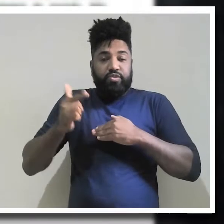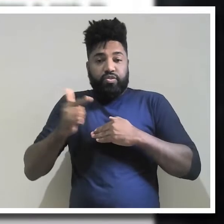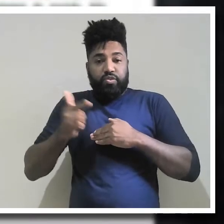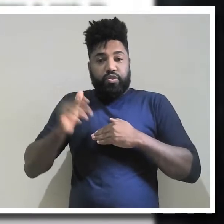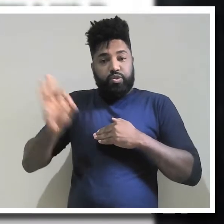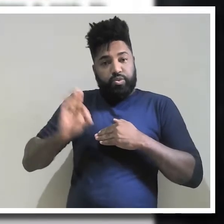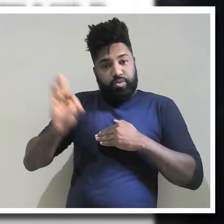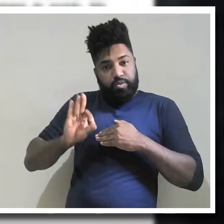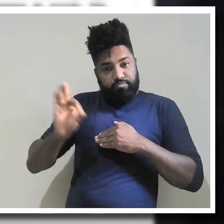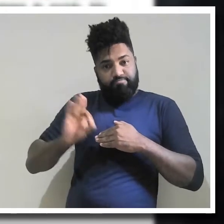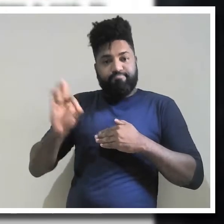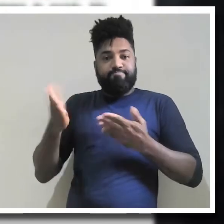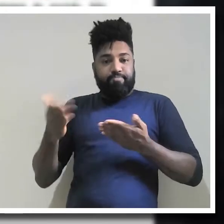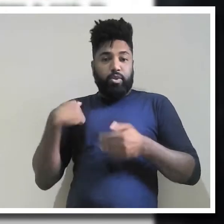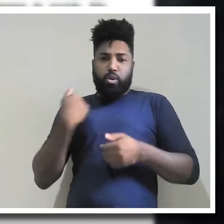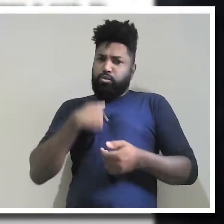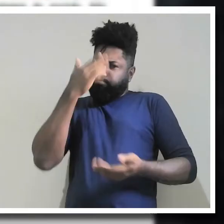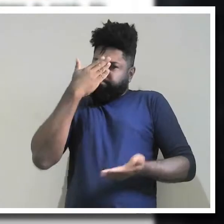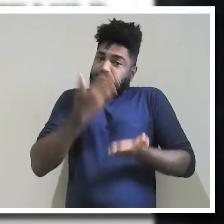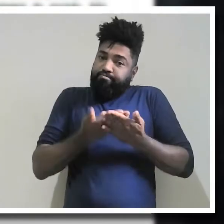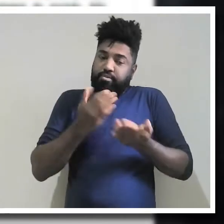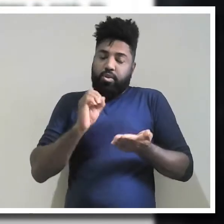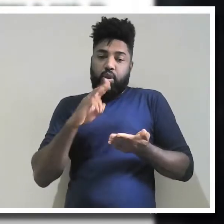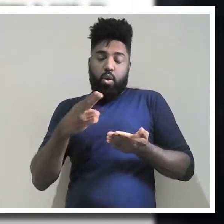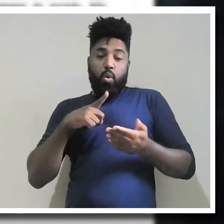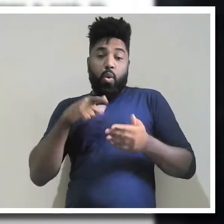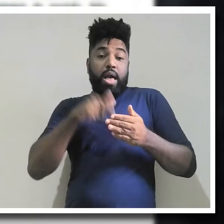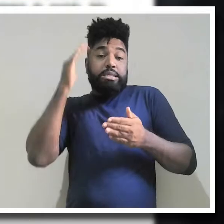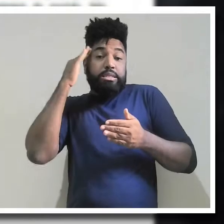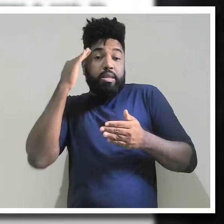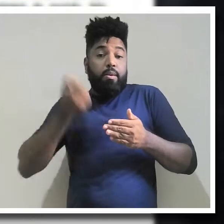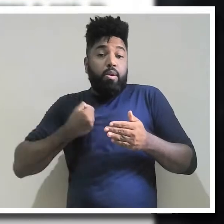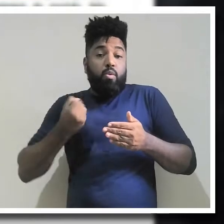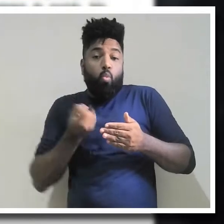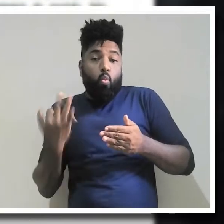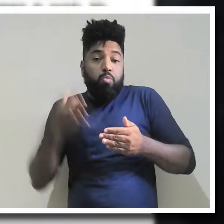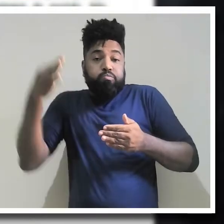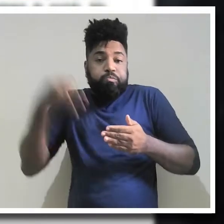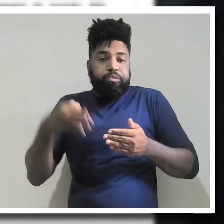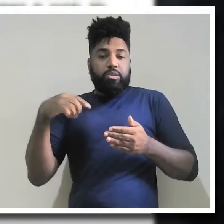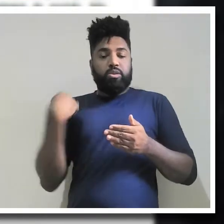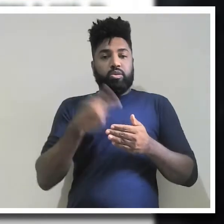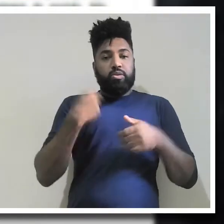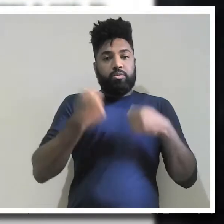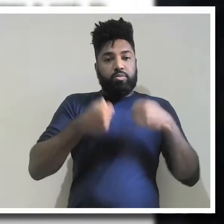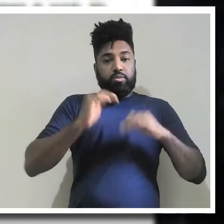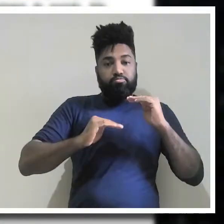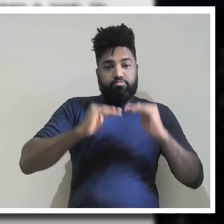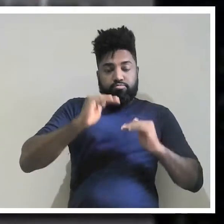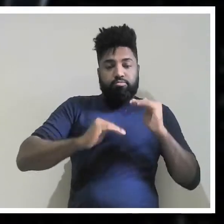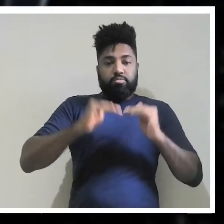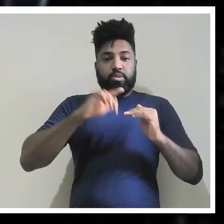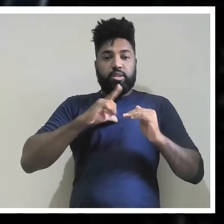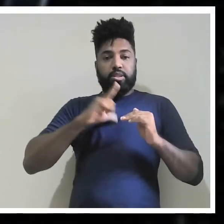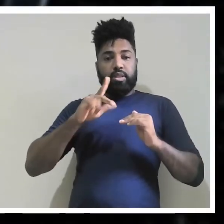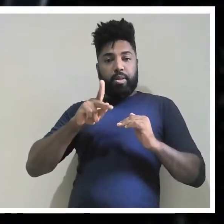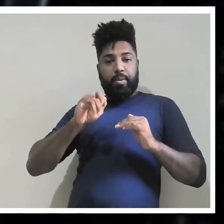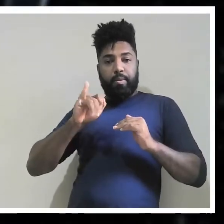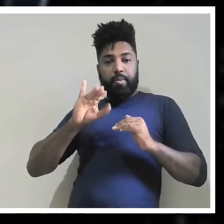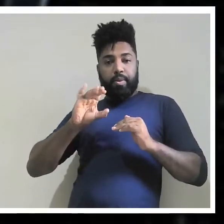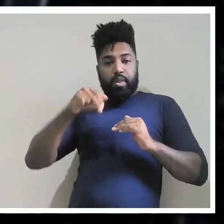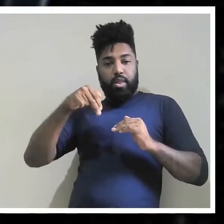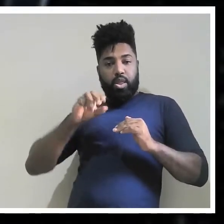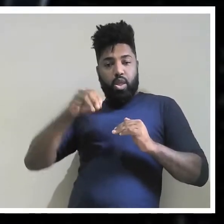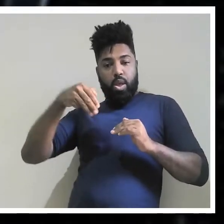Nós podemos confiar nisso, ou então para saber precisamente esse valor, basta nós medirmos a densidade dela com um piquenômetro. Para fazer